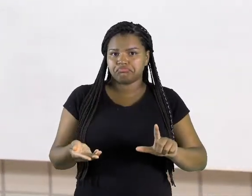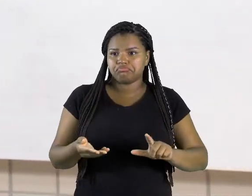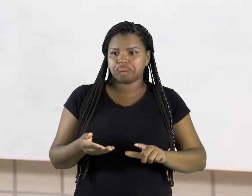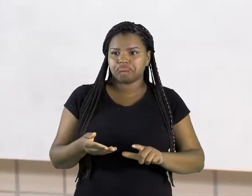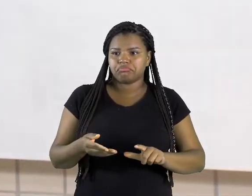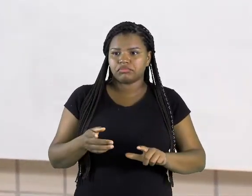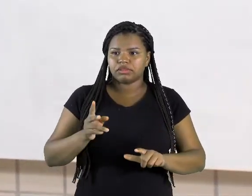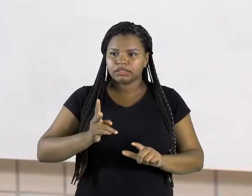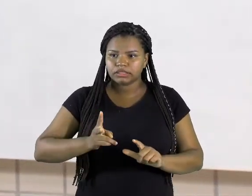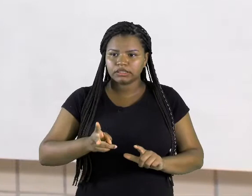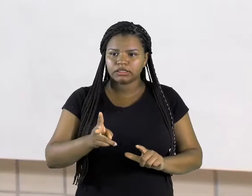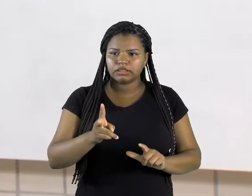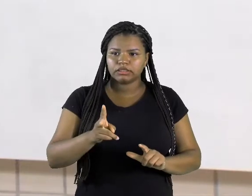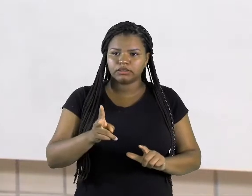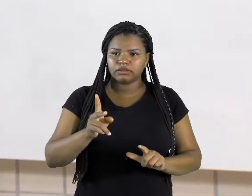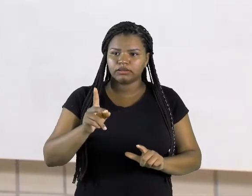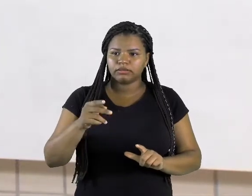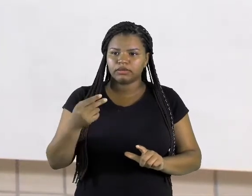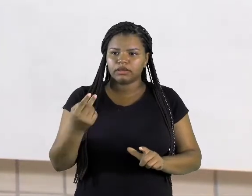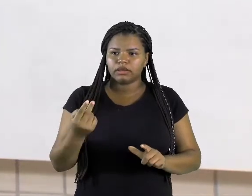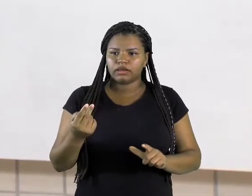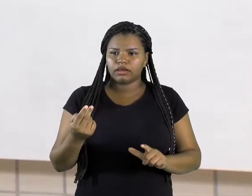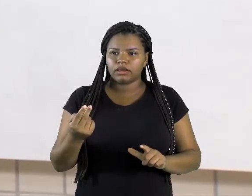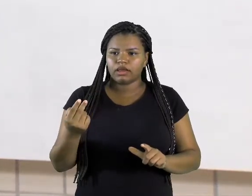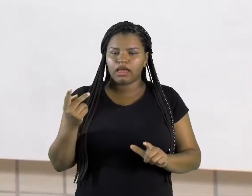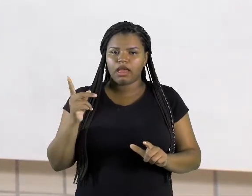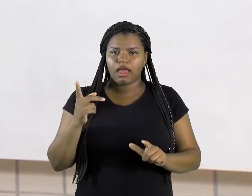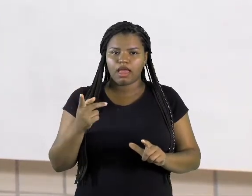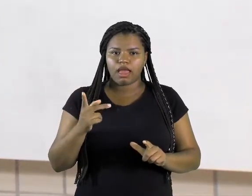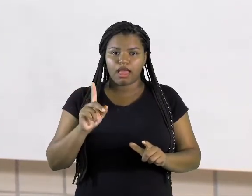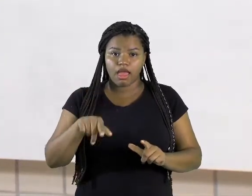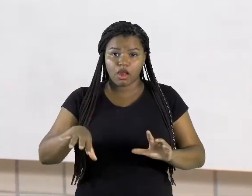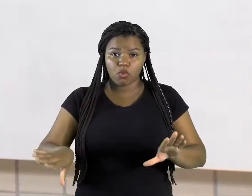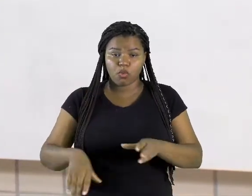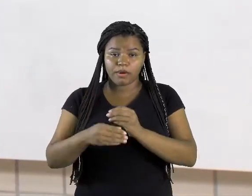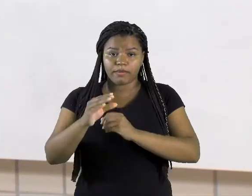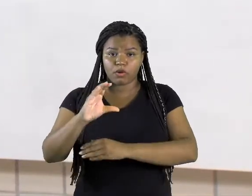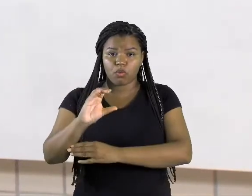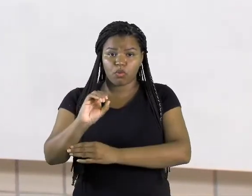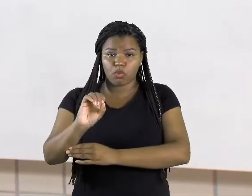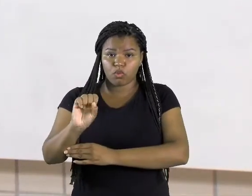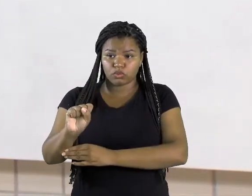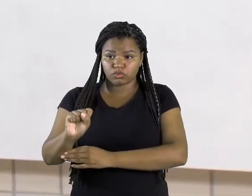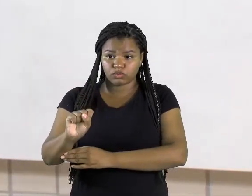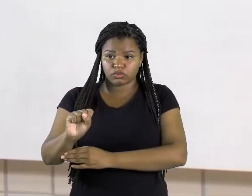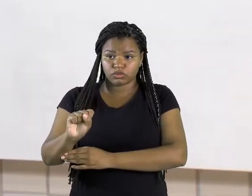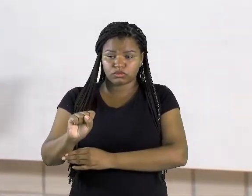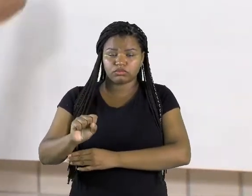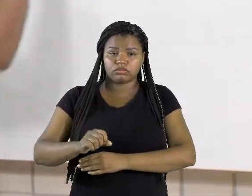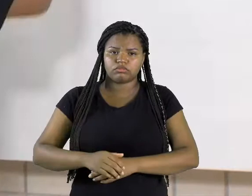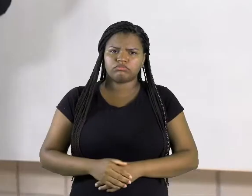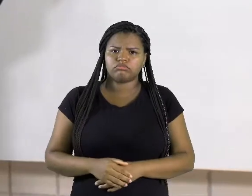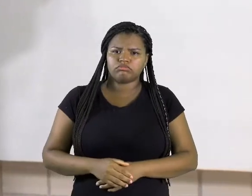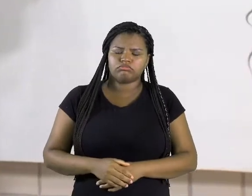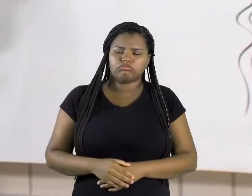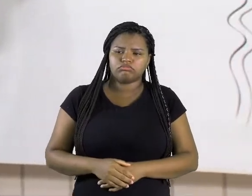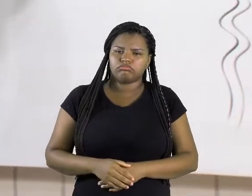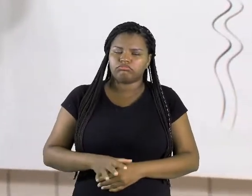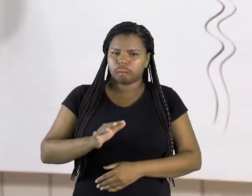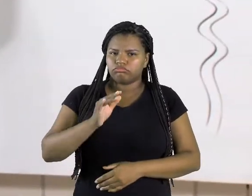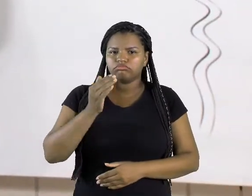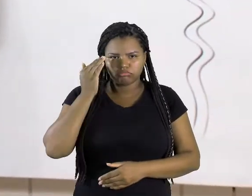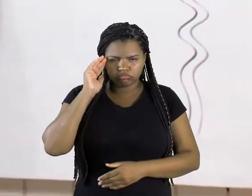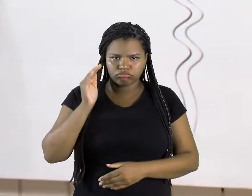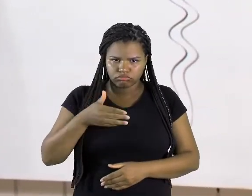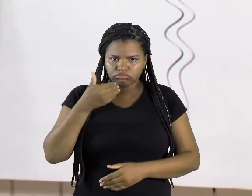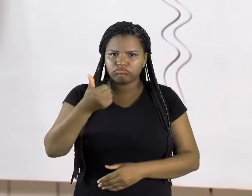é sempre o cosseno do seu complemento. Vamos entender isso aqui direito. Vamos fazer um pequeno exemplo aqui.